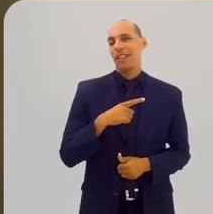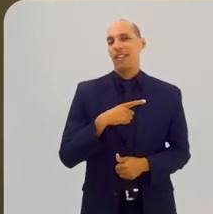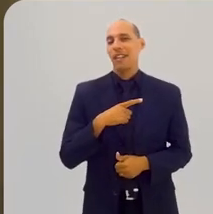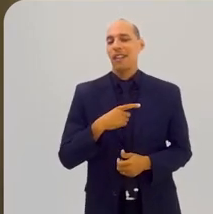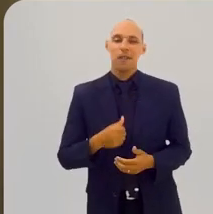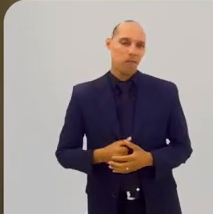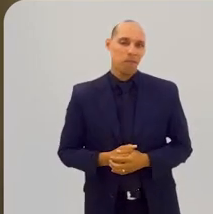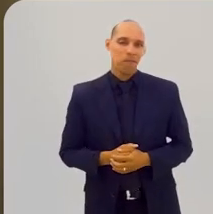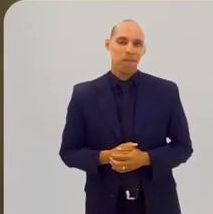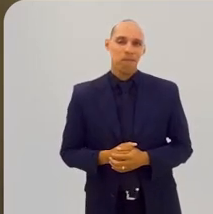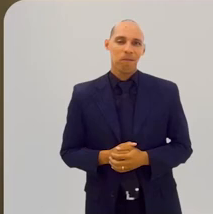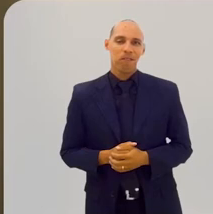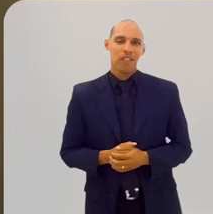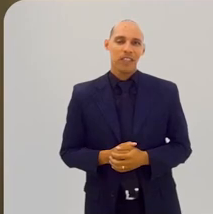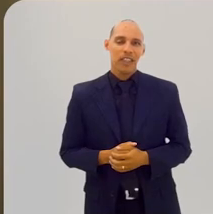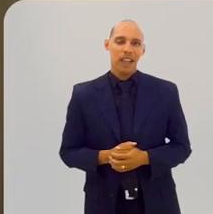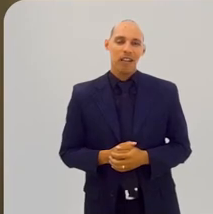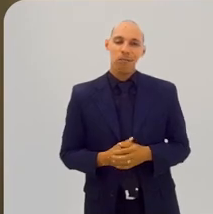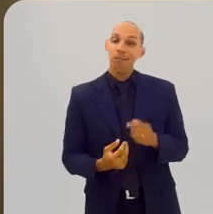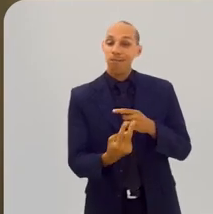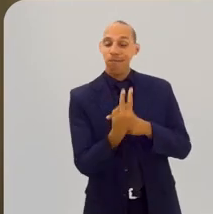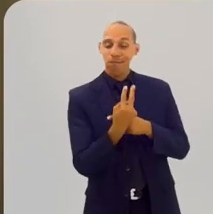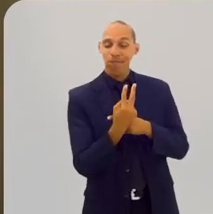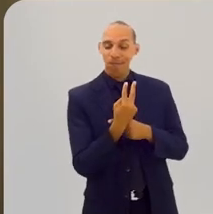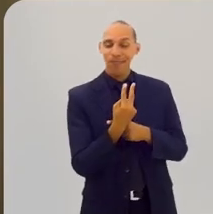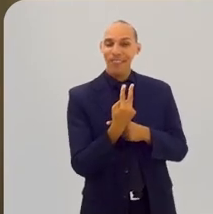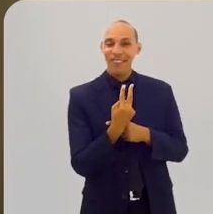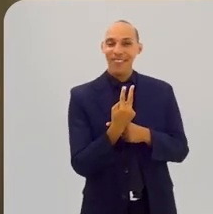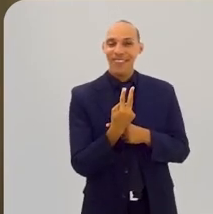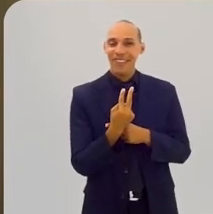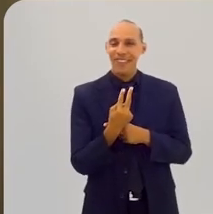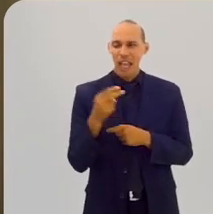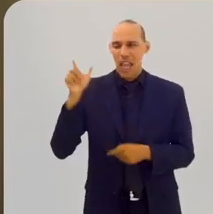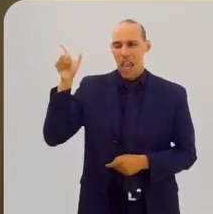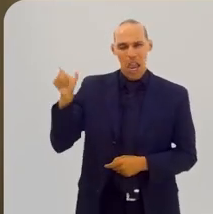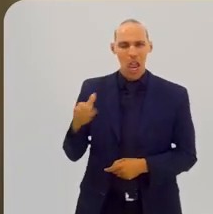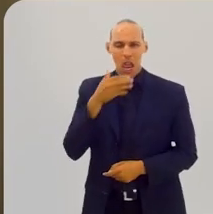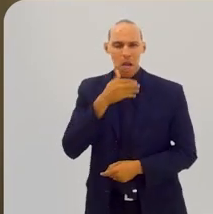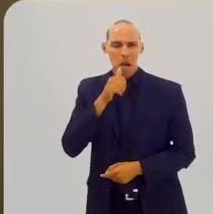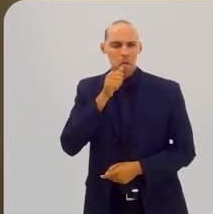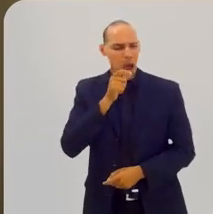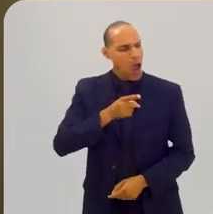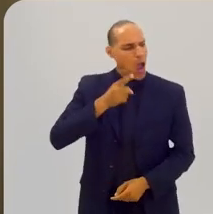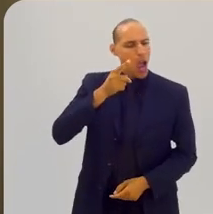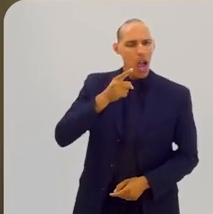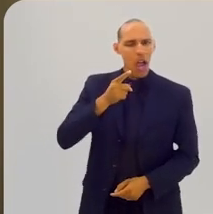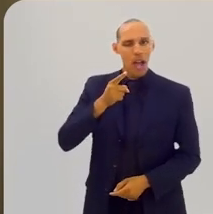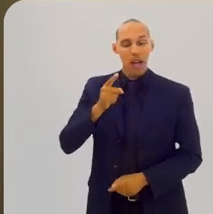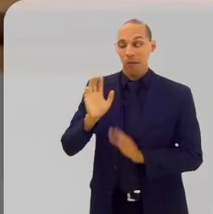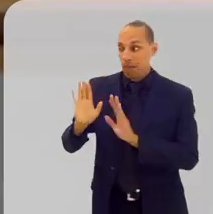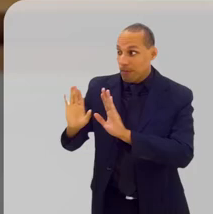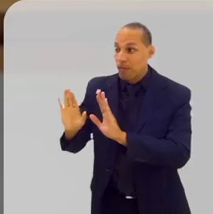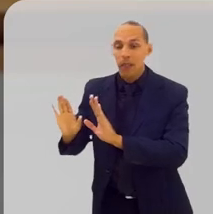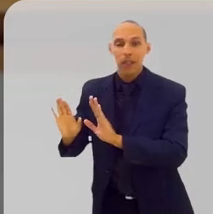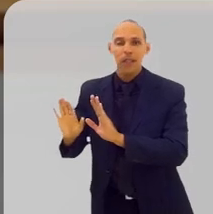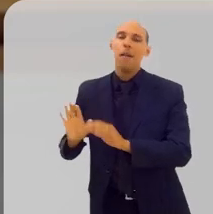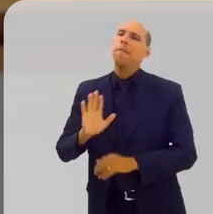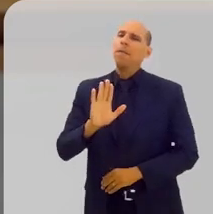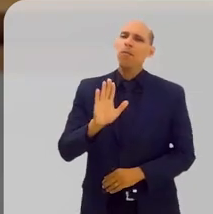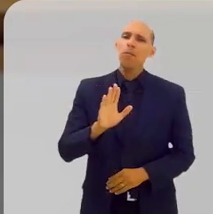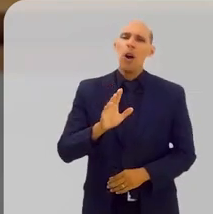tem uma uma tipo me protegia um pouco Às vezes a cobrança excessiva do meu pai